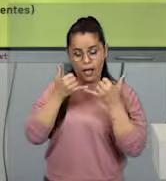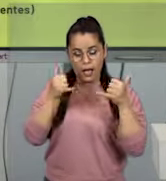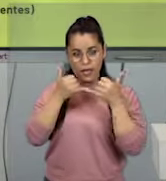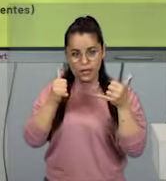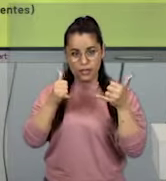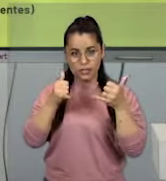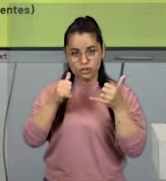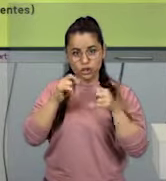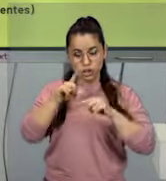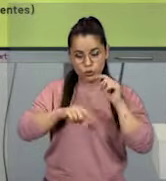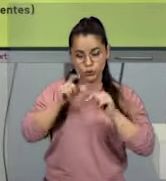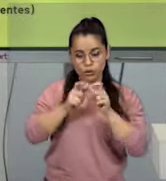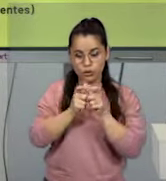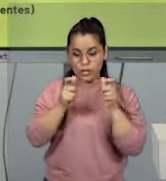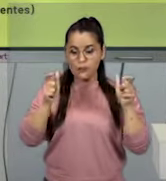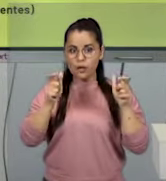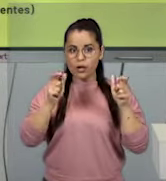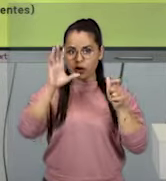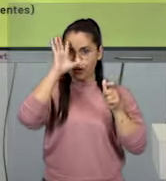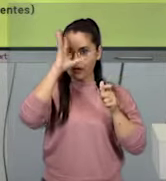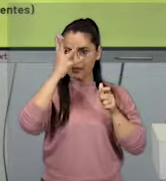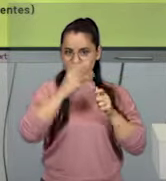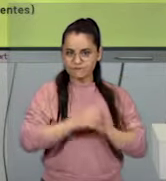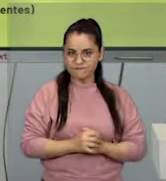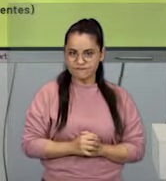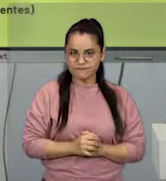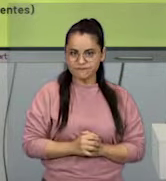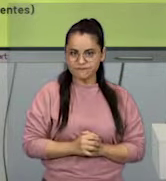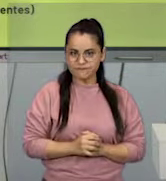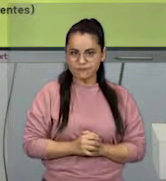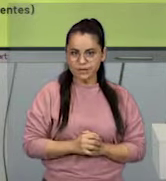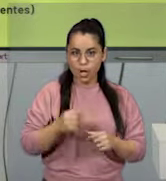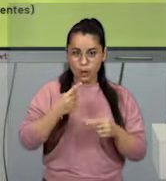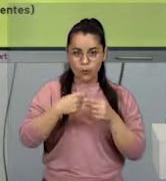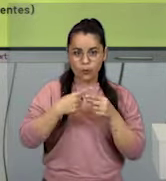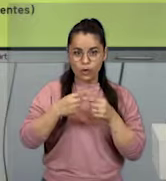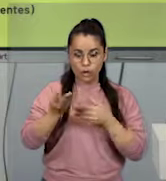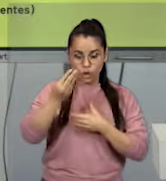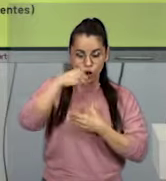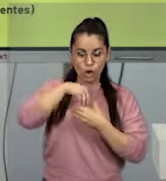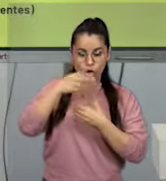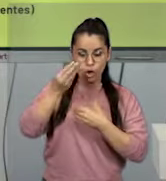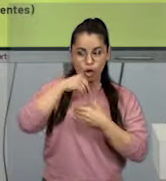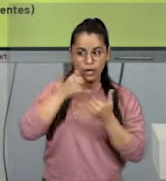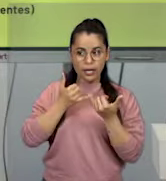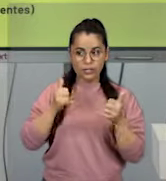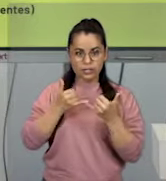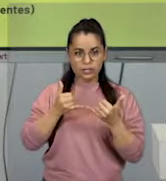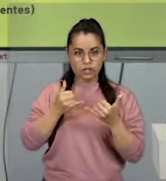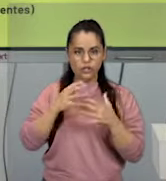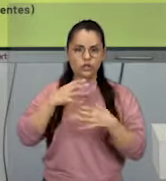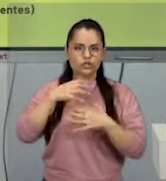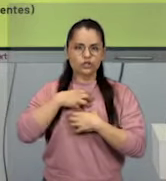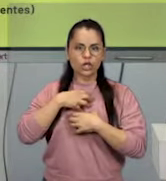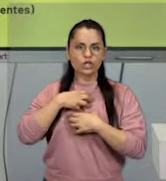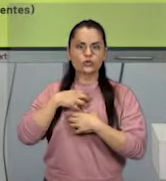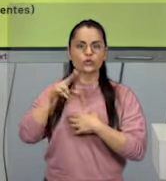dos produtos é maior que a energia dos reagentes não é ele sua fórmula que a gente usa para esse delta h